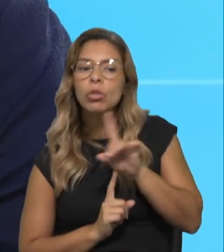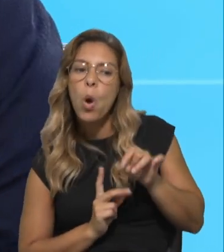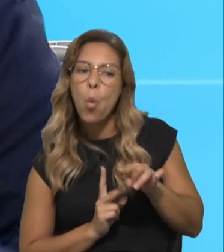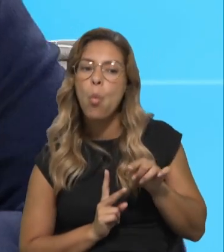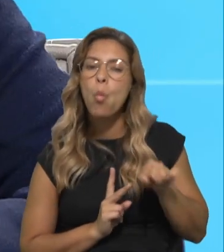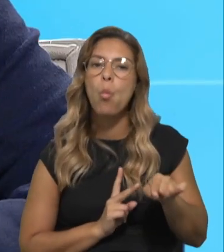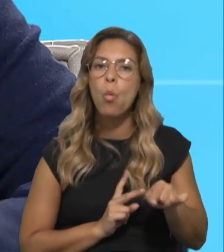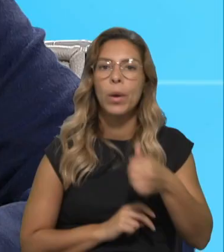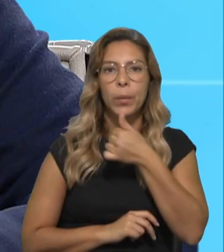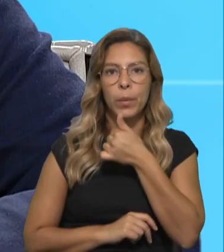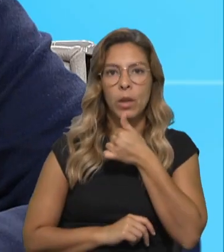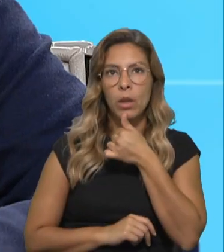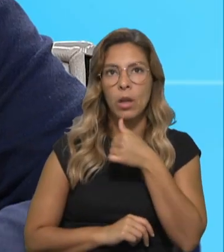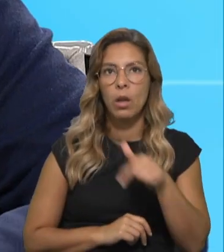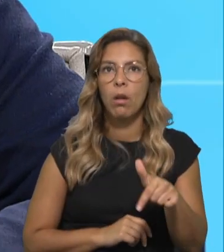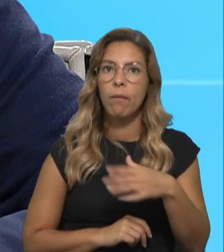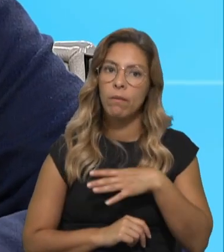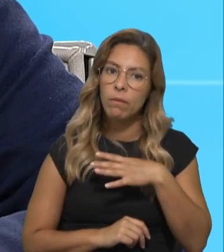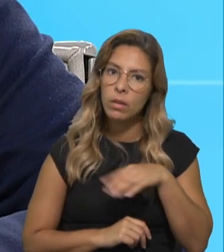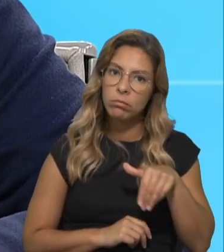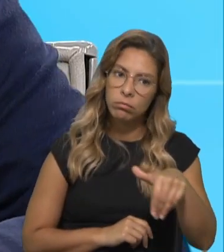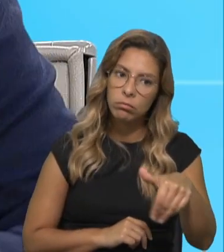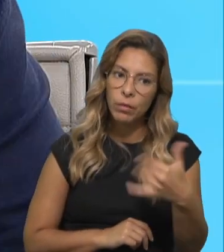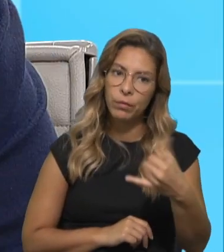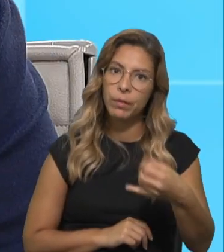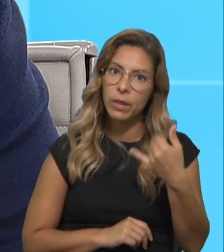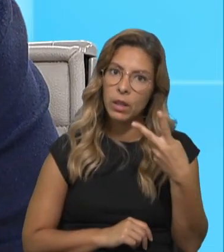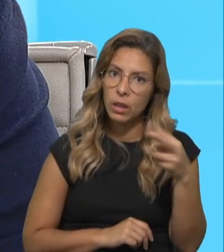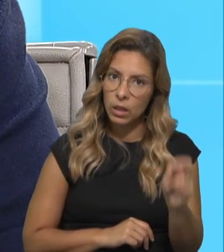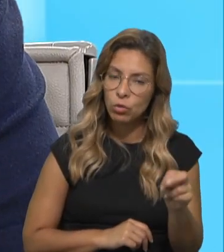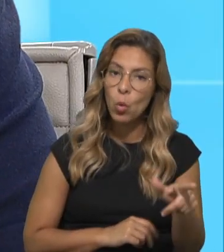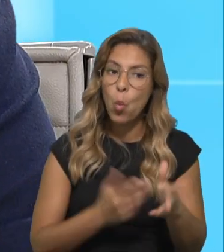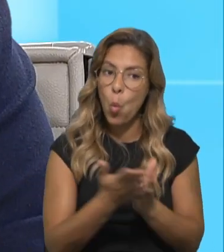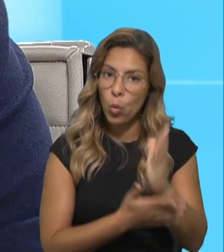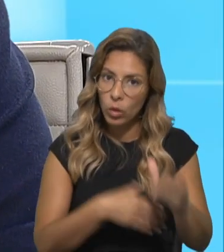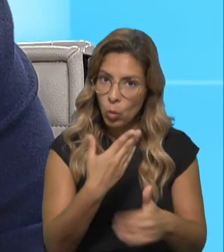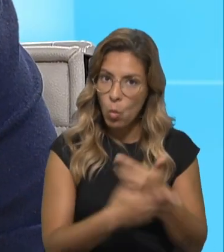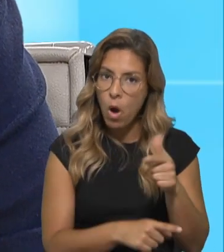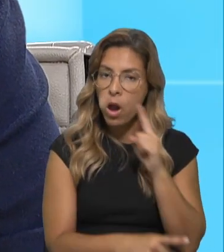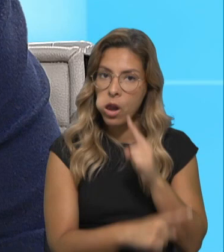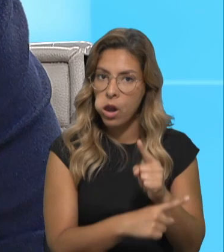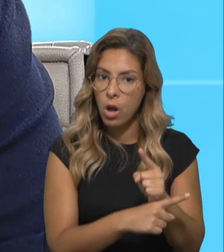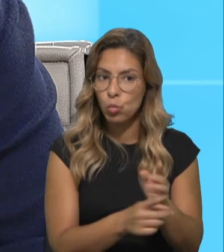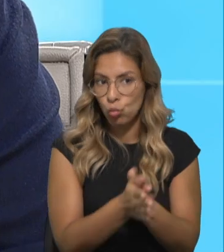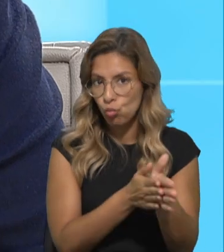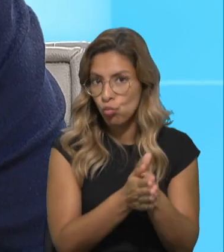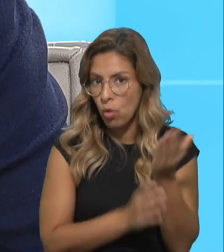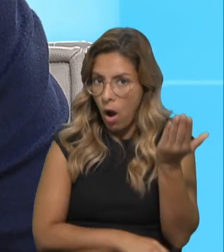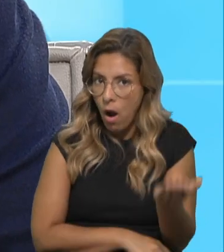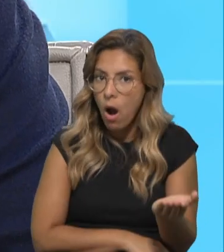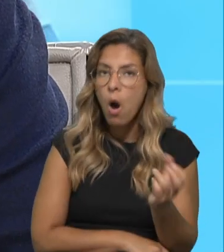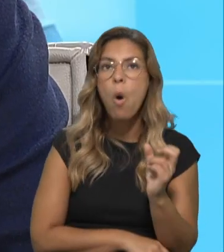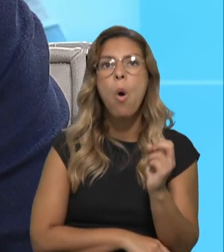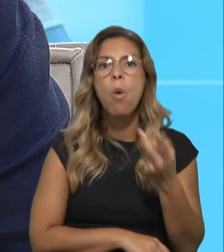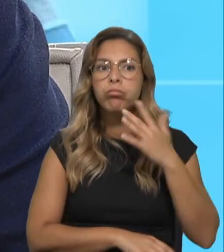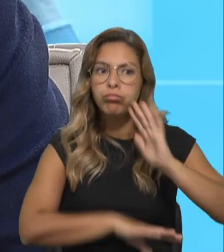para perceber se a questão que tinha acontecido em 2023 continuava a usar-se, se tinha sido um motor de